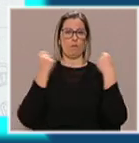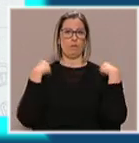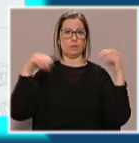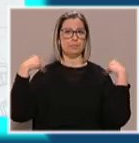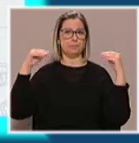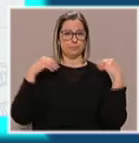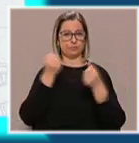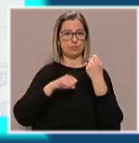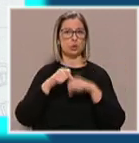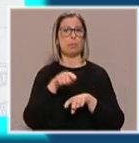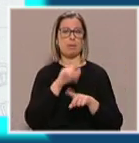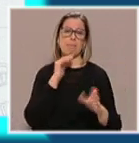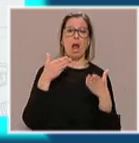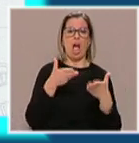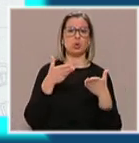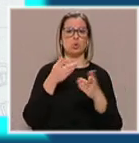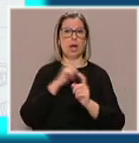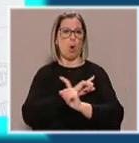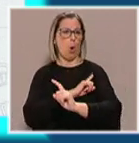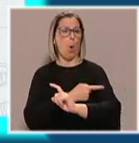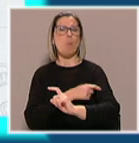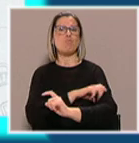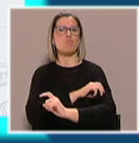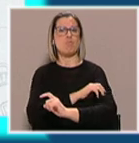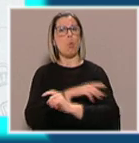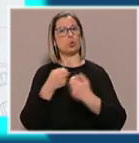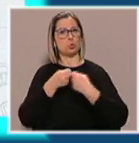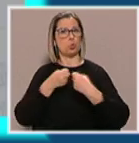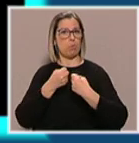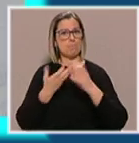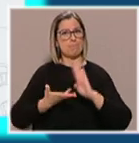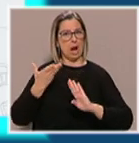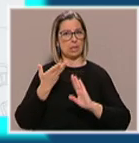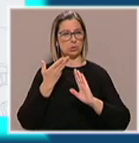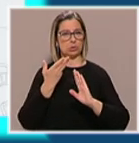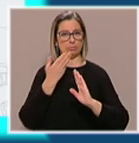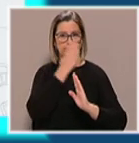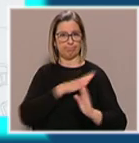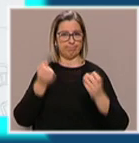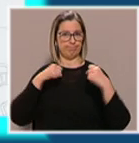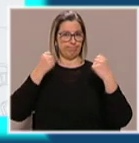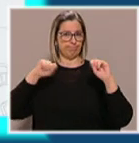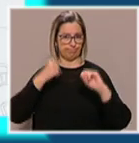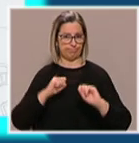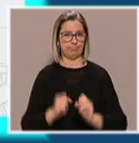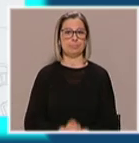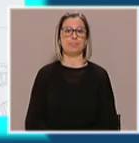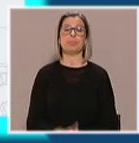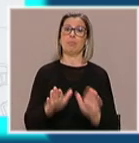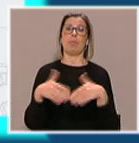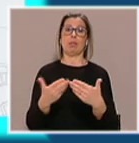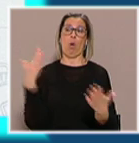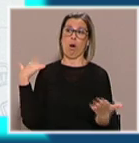reforço muscular. Pois bem, então, neste momento, nada melhor do que fazermos um ponto da situação daquilo